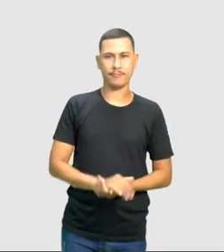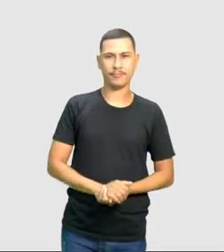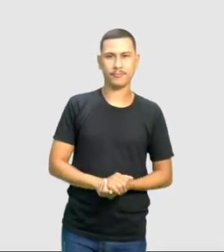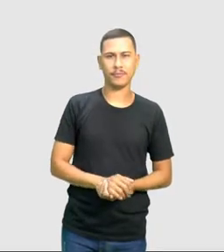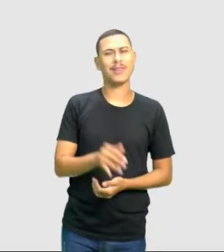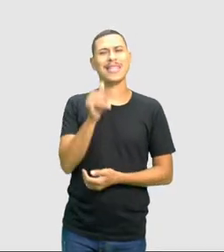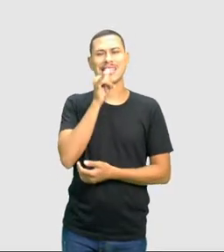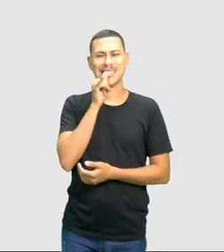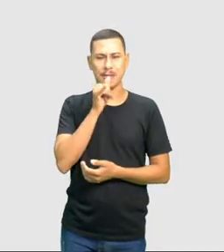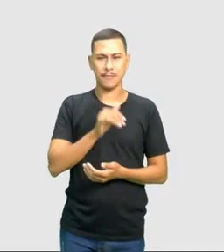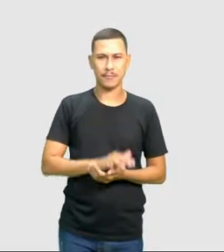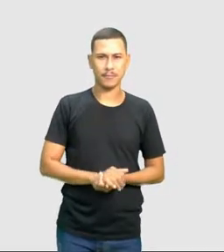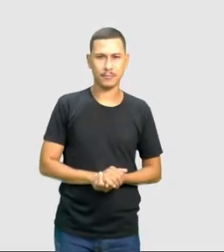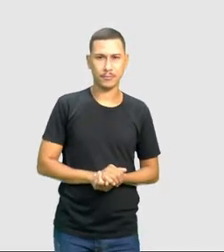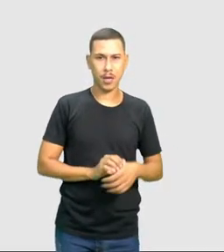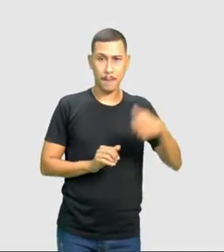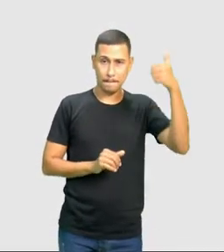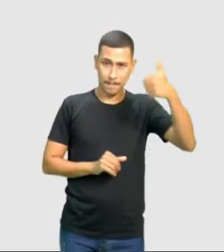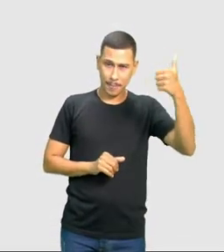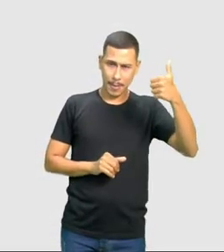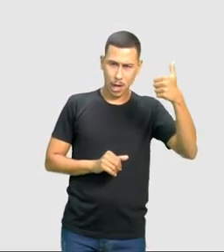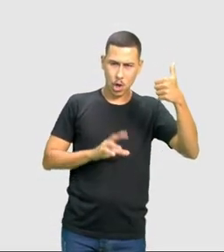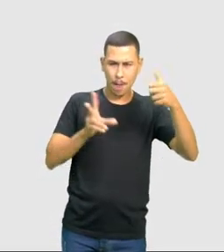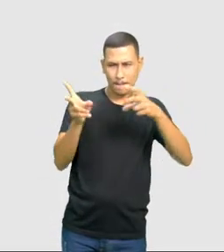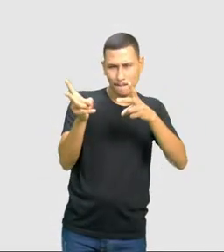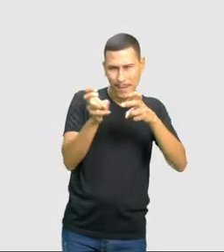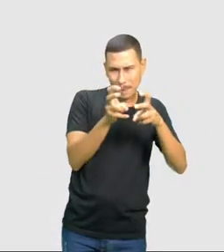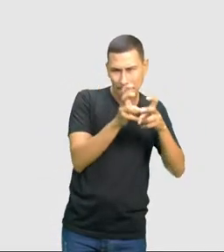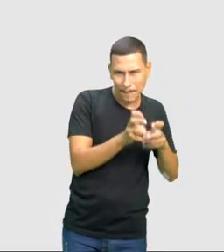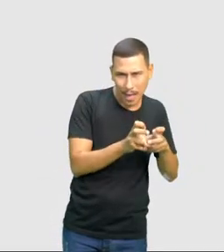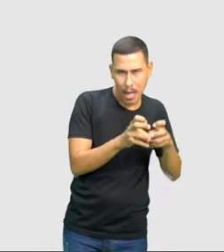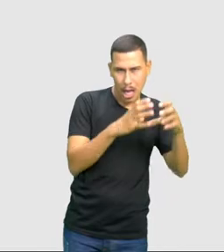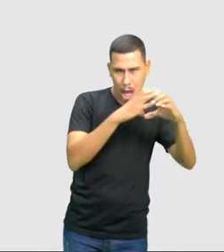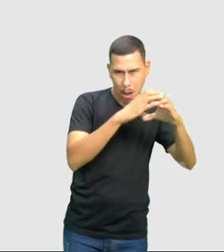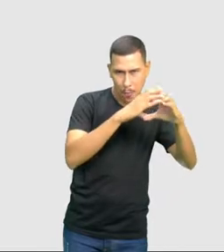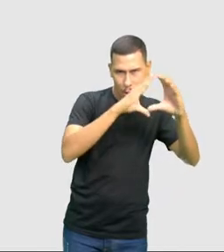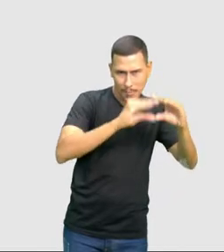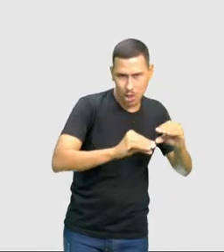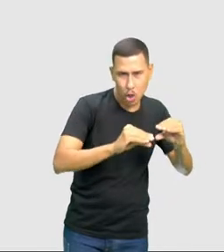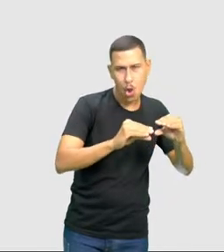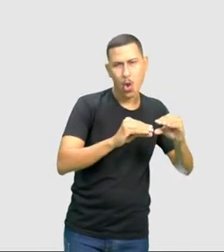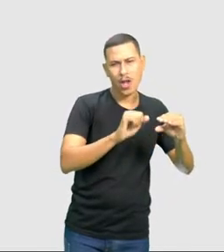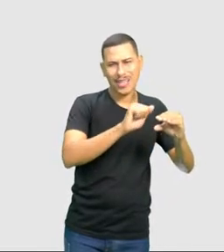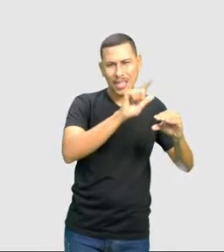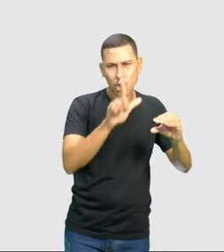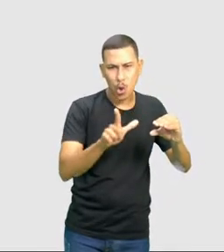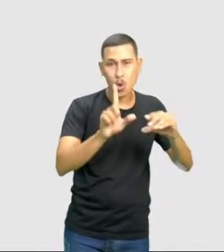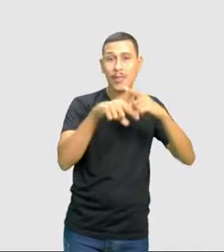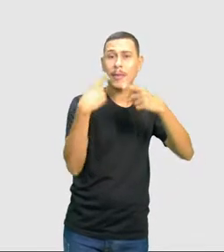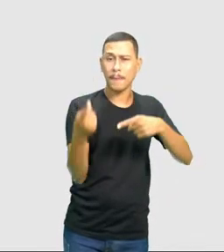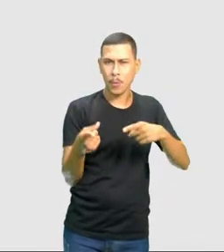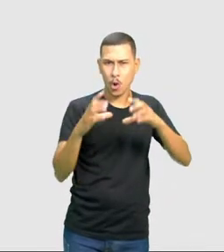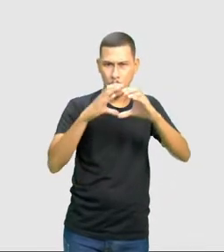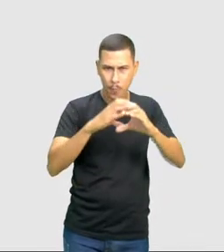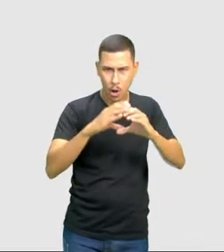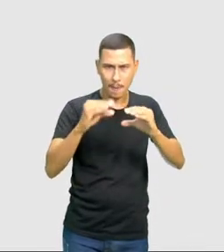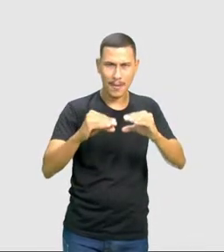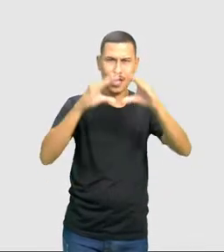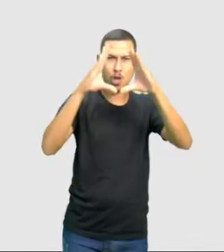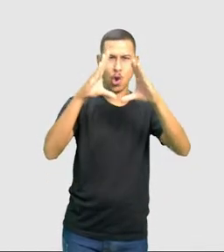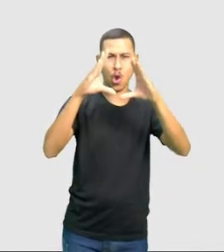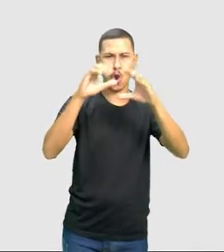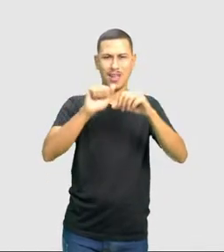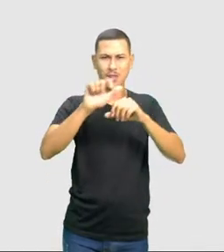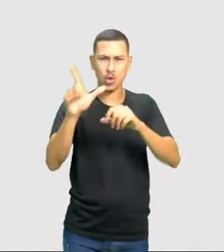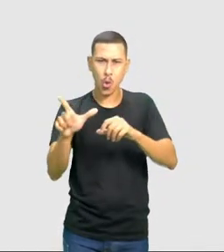Sendo assim, primeiro vamos perceber que a bola menor azul, depois uma bola maior azul, um quadrado